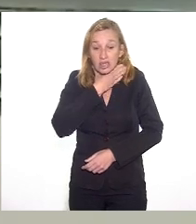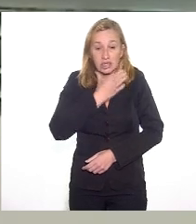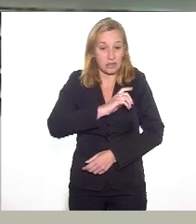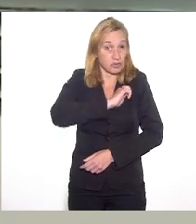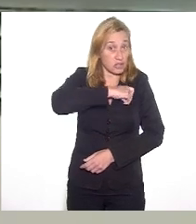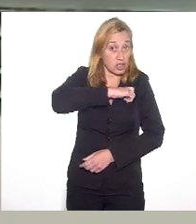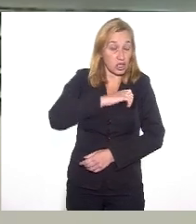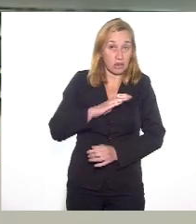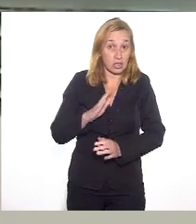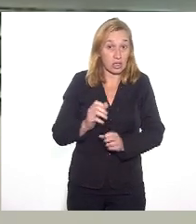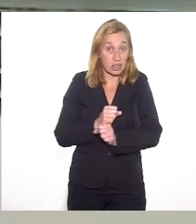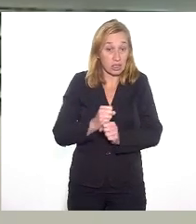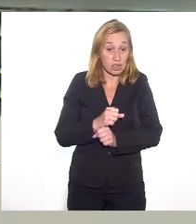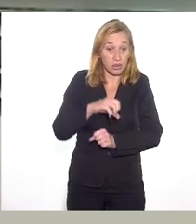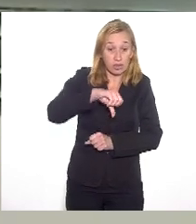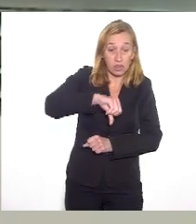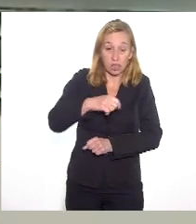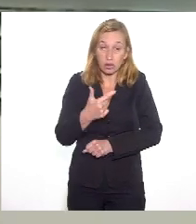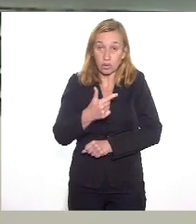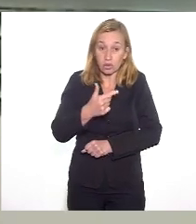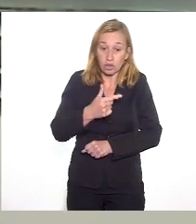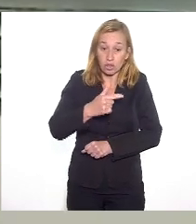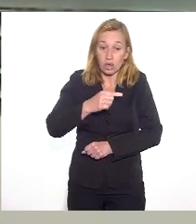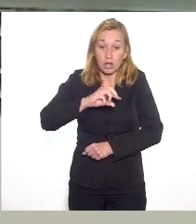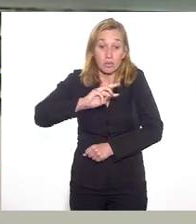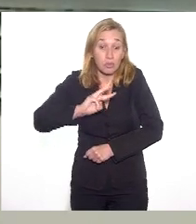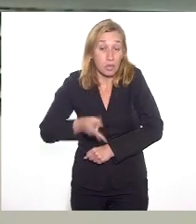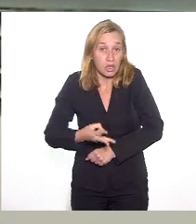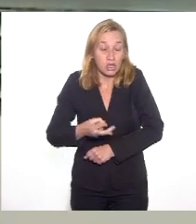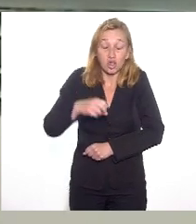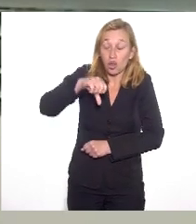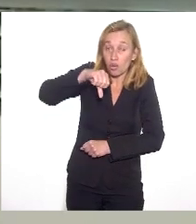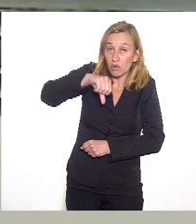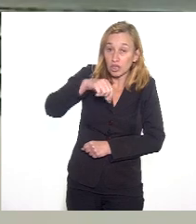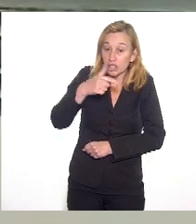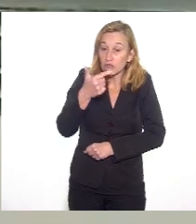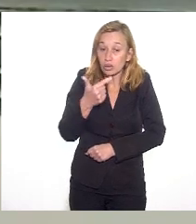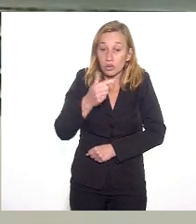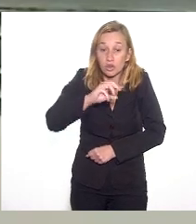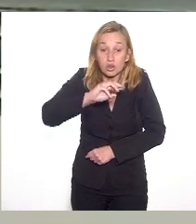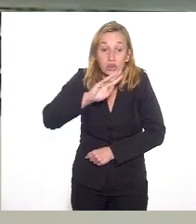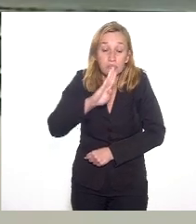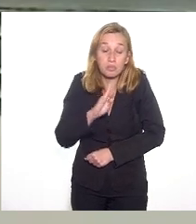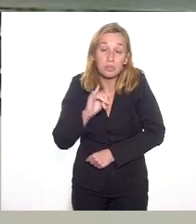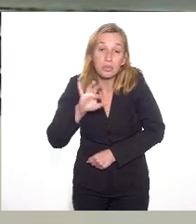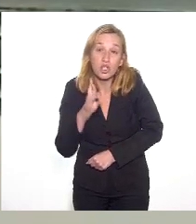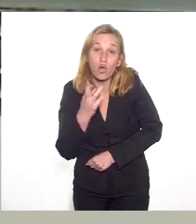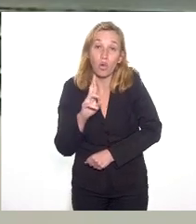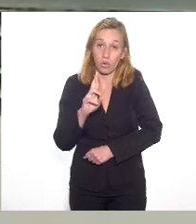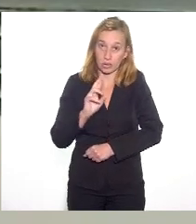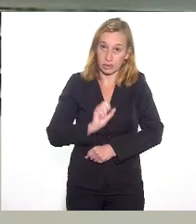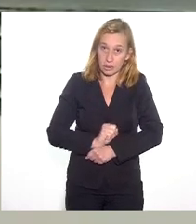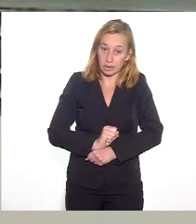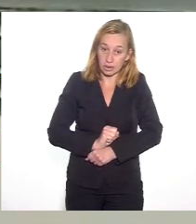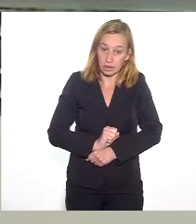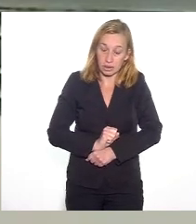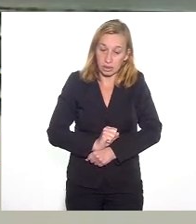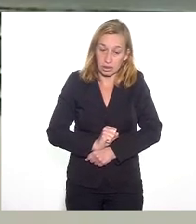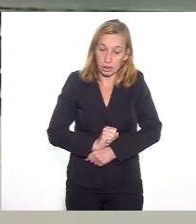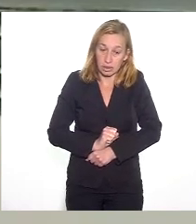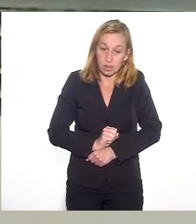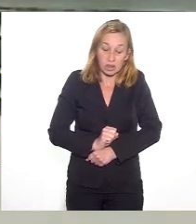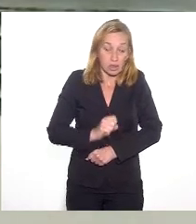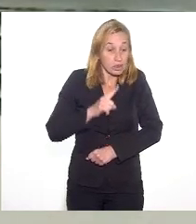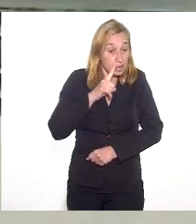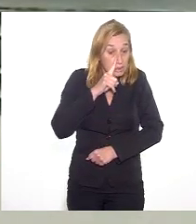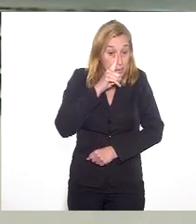92 bilhões. Senhor presidente, veio com 92 bilhões de risco